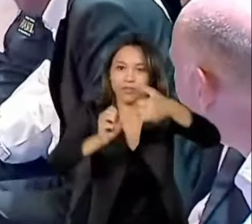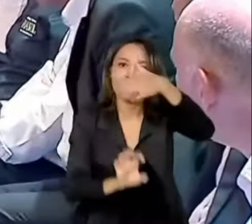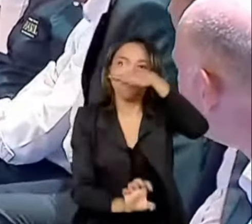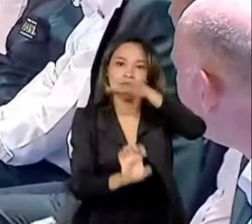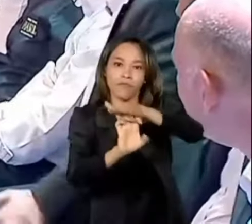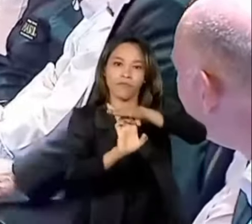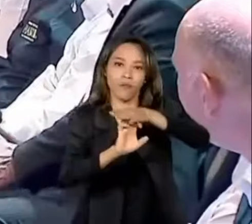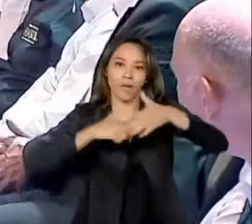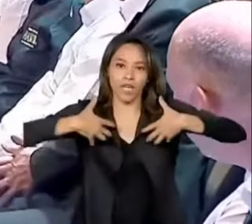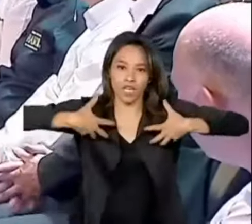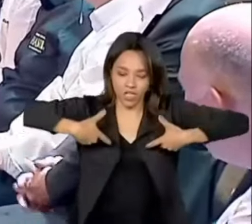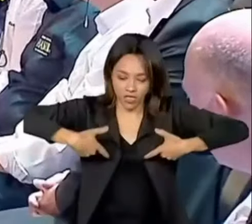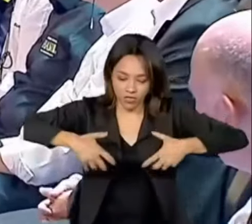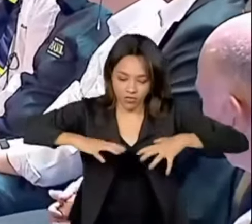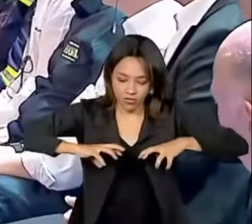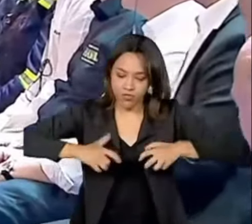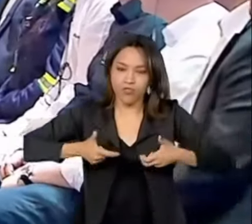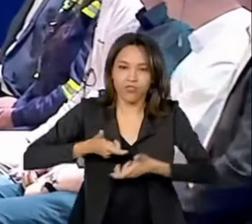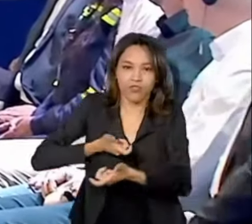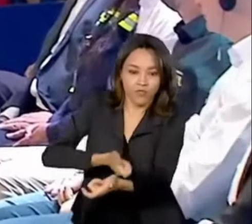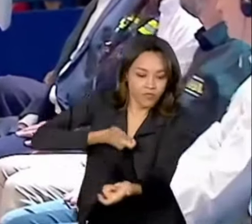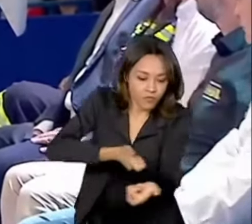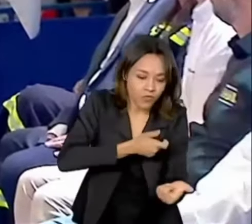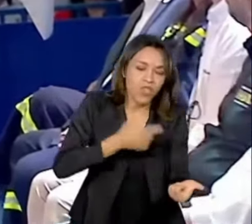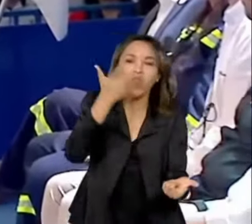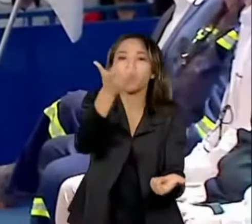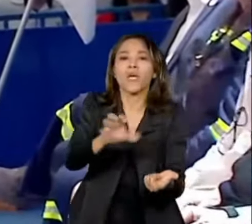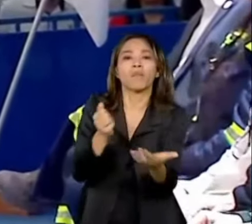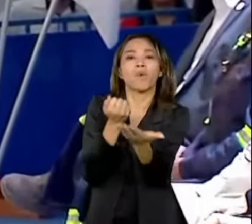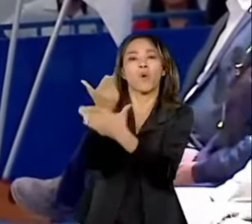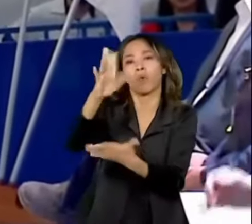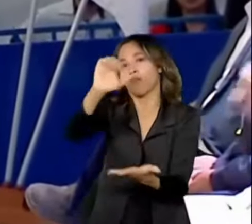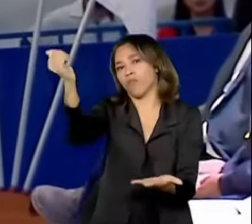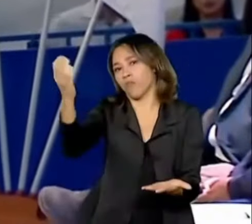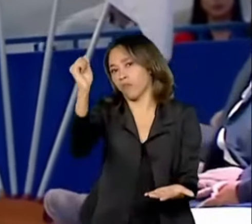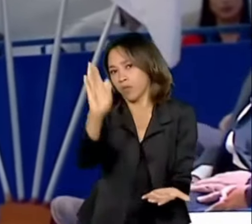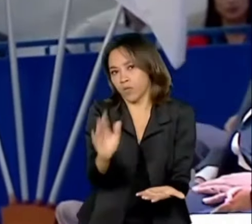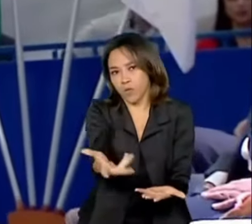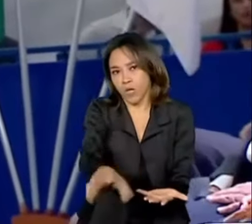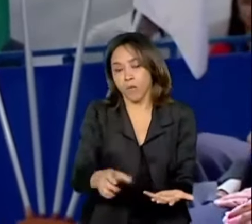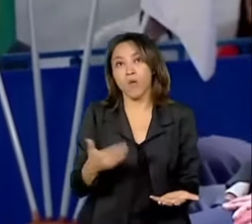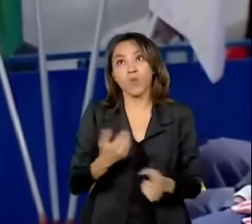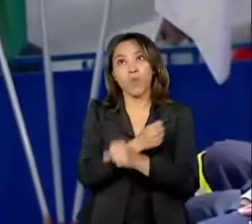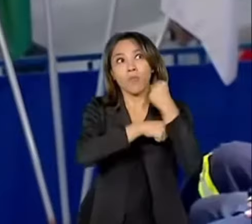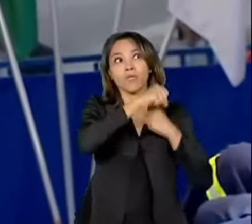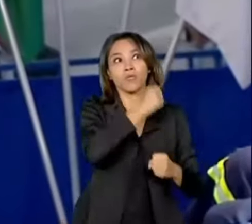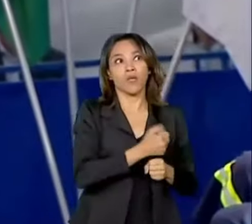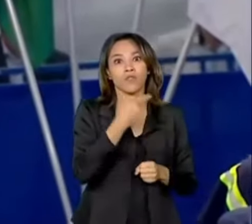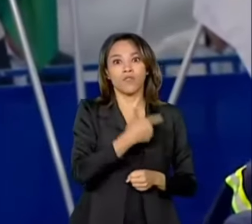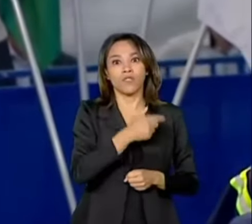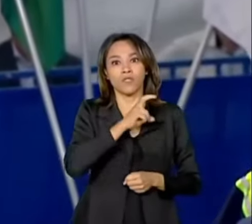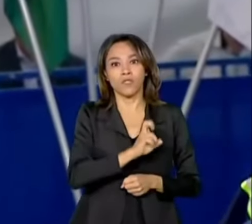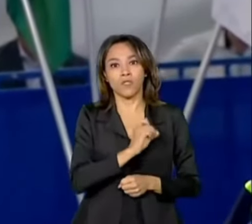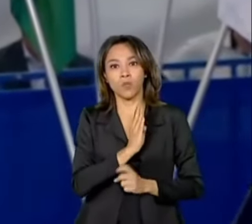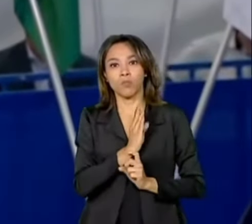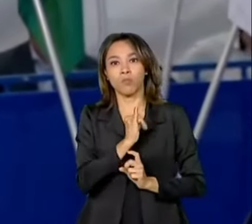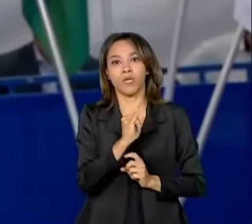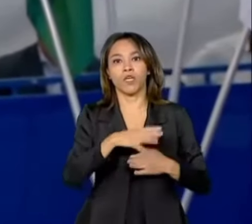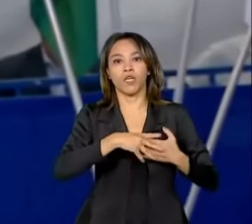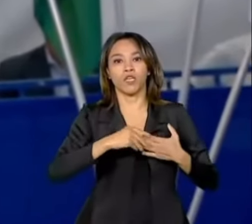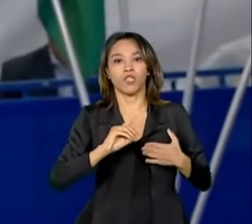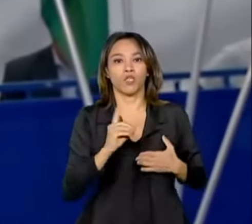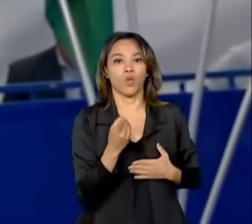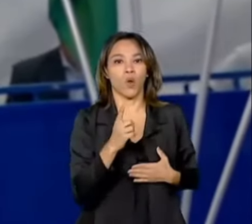nós queremos deixar de ser importador. O ano passado foram 25 bilhões de dólares que